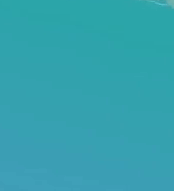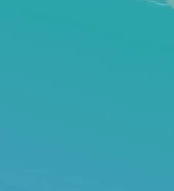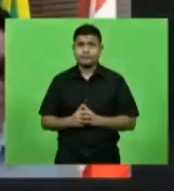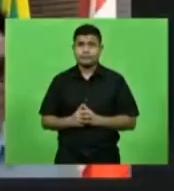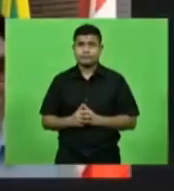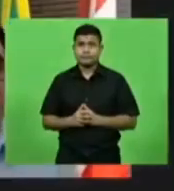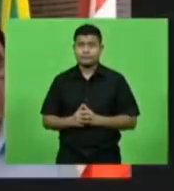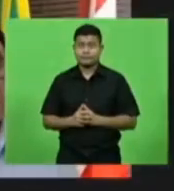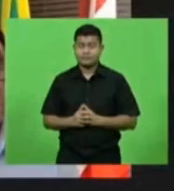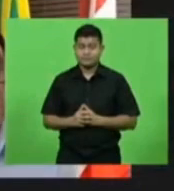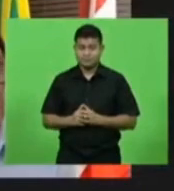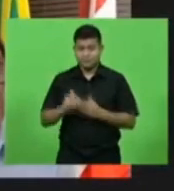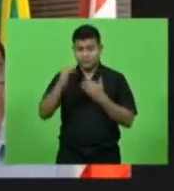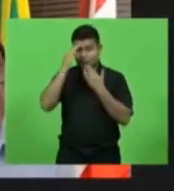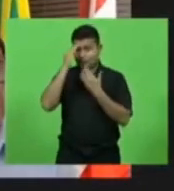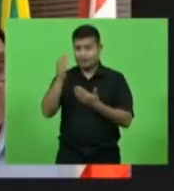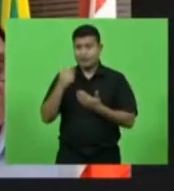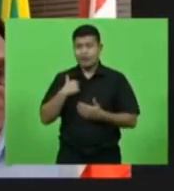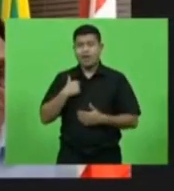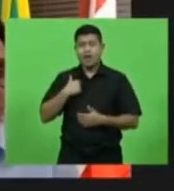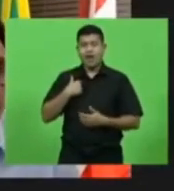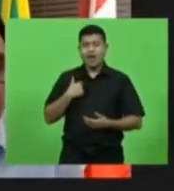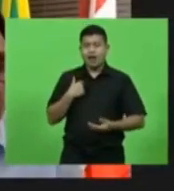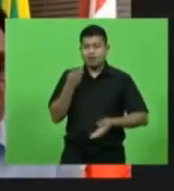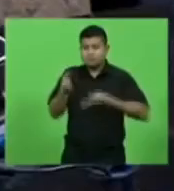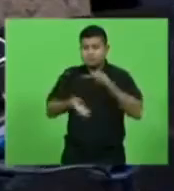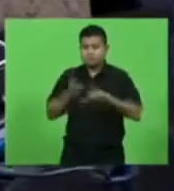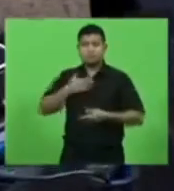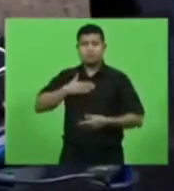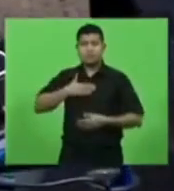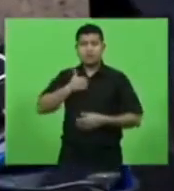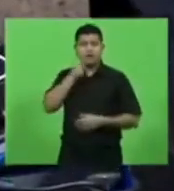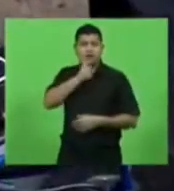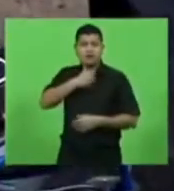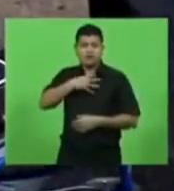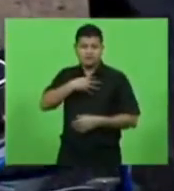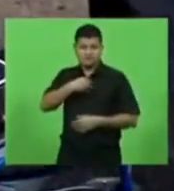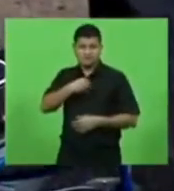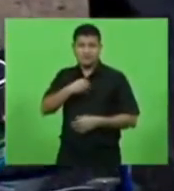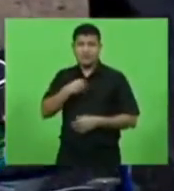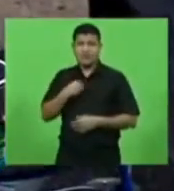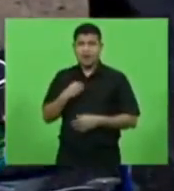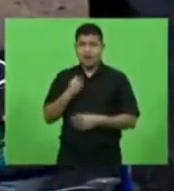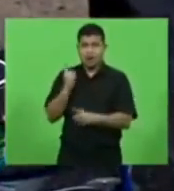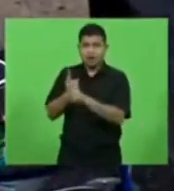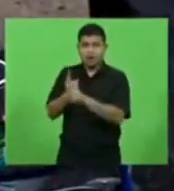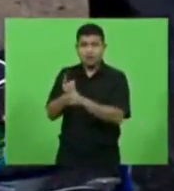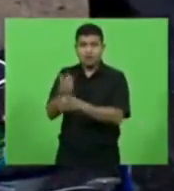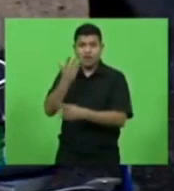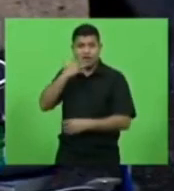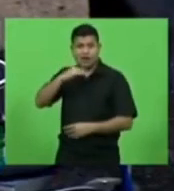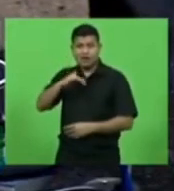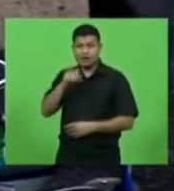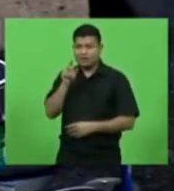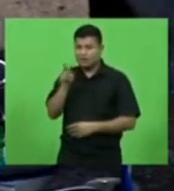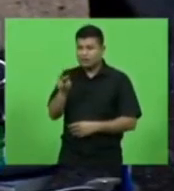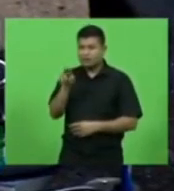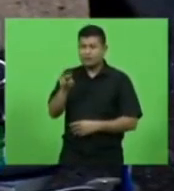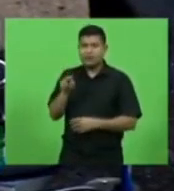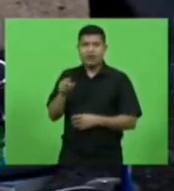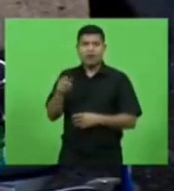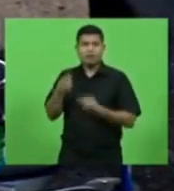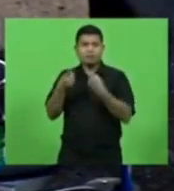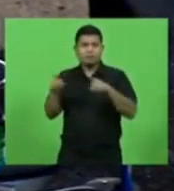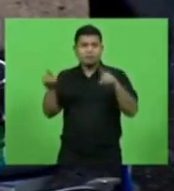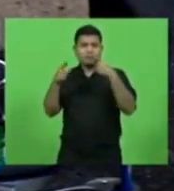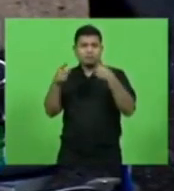Enquanto eu cuidava da minha filha, tentando acalmá-la, eu comecei a procurar músicas infantis e encontrei essa. E aí fiquei bastante impressionada com a simplicidade,